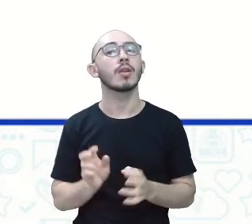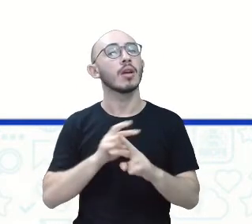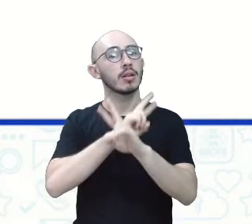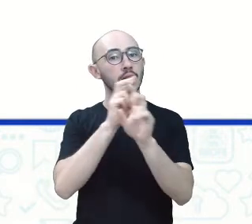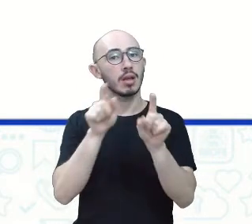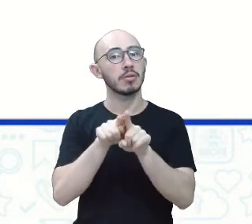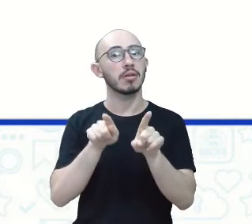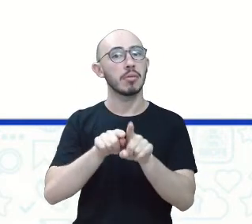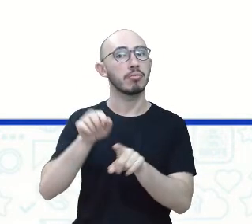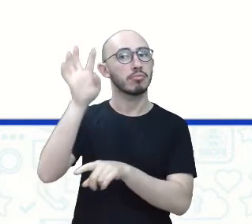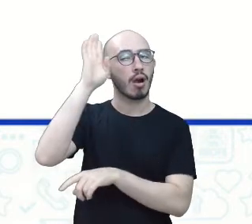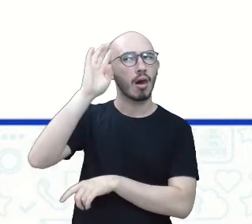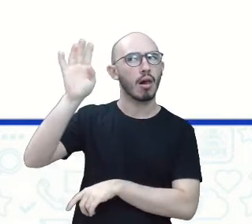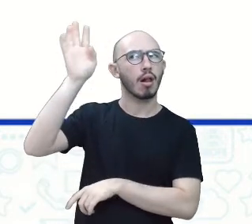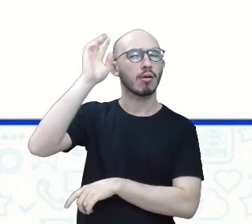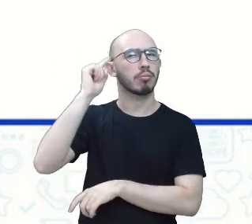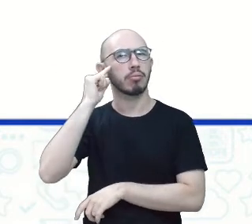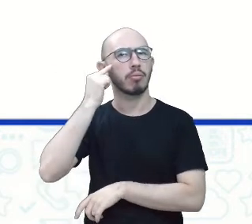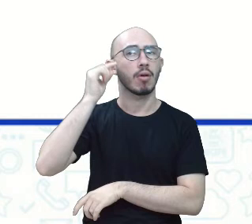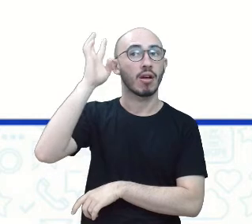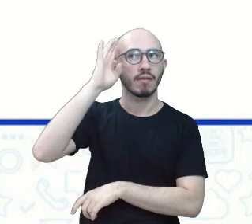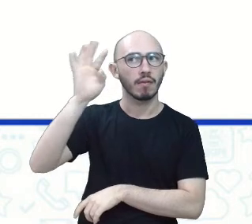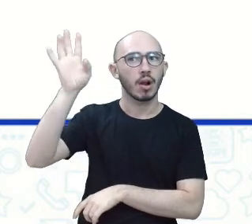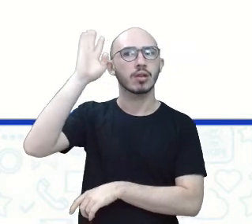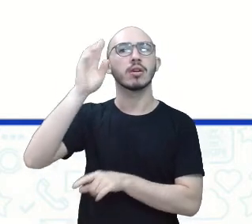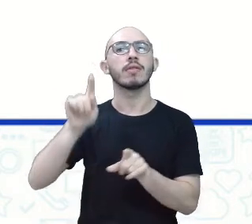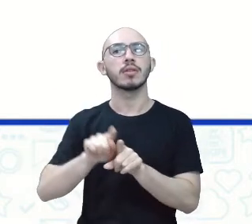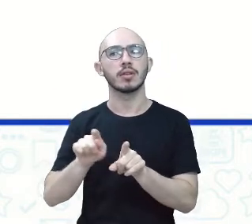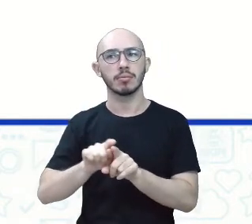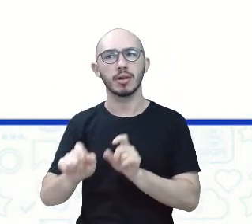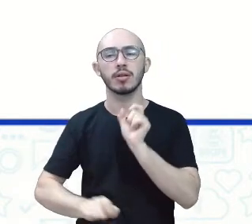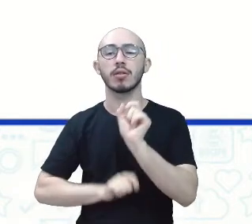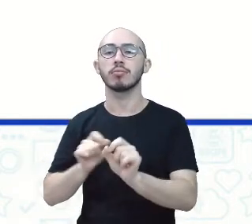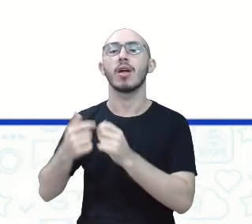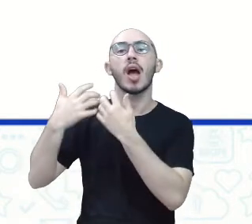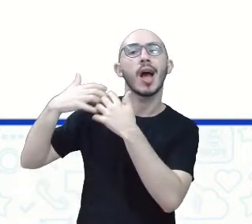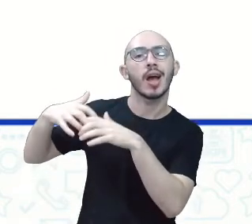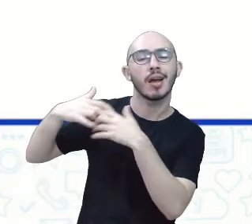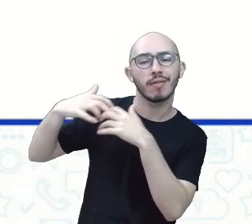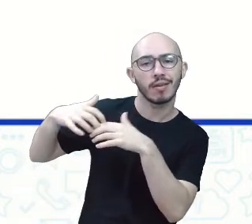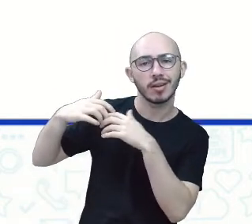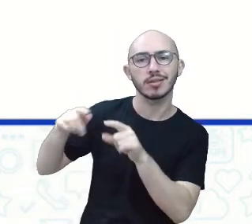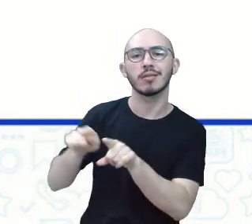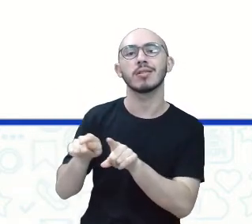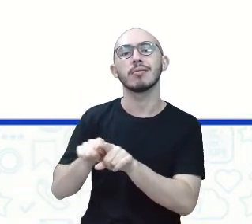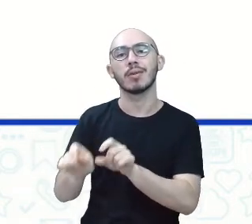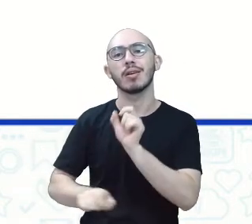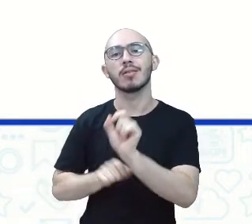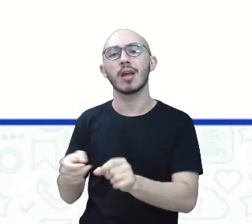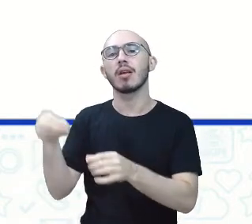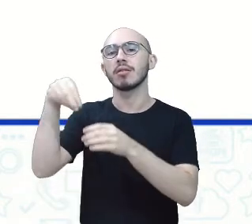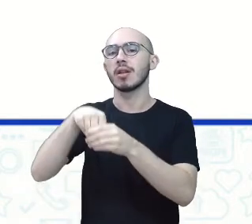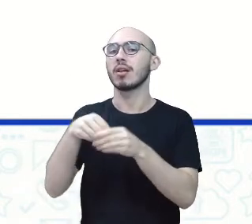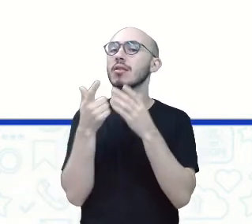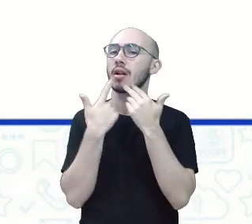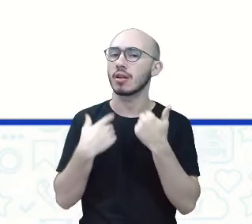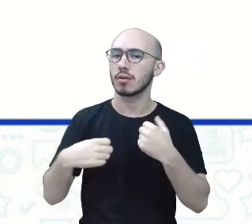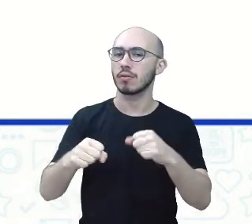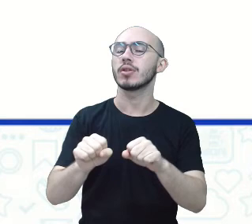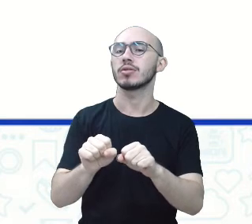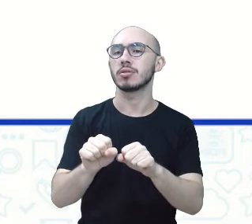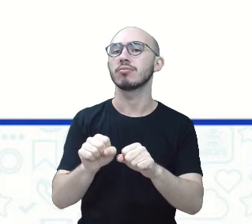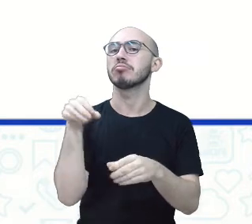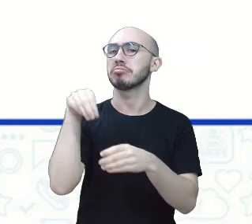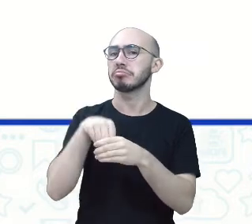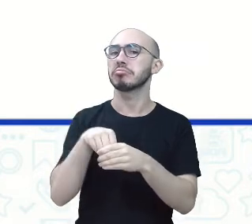questionamentos filosóficos ou reflexões metalinguísticas que abordam a própria